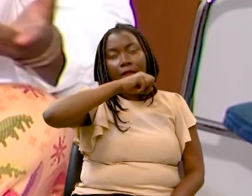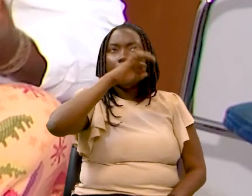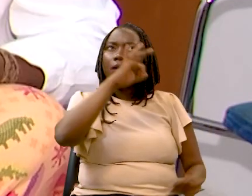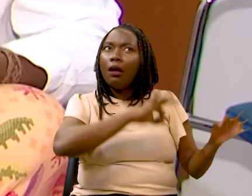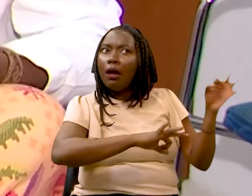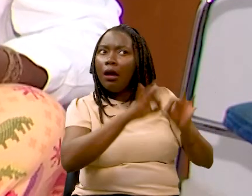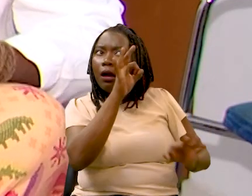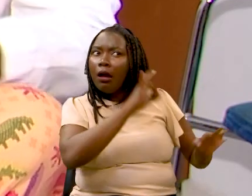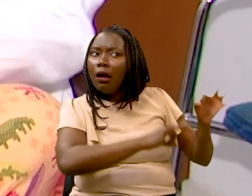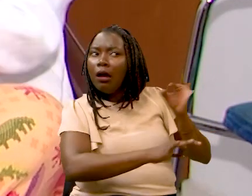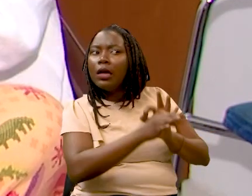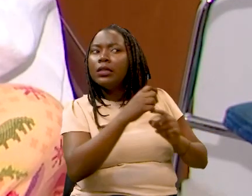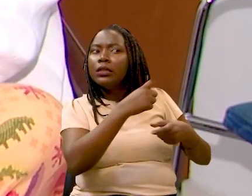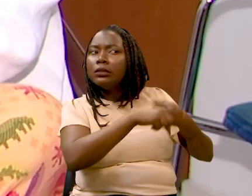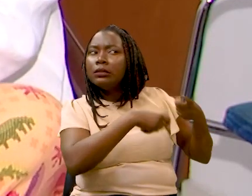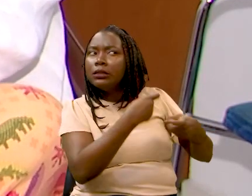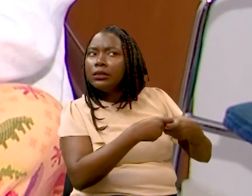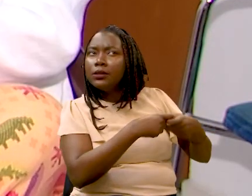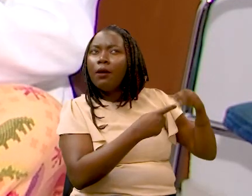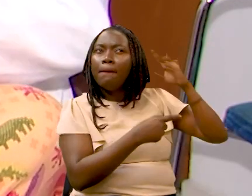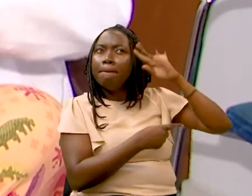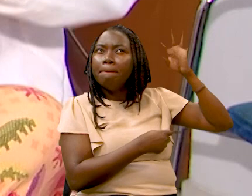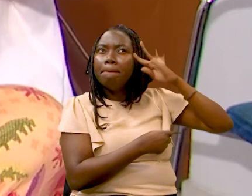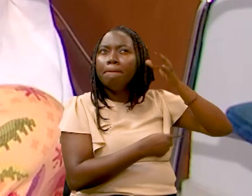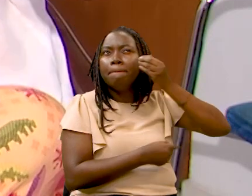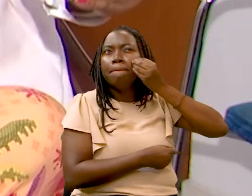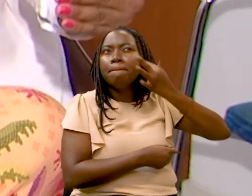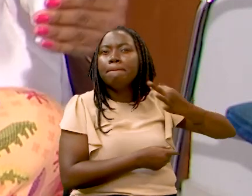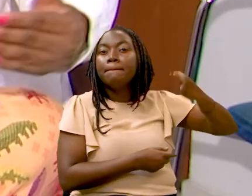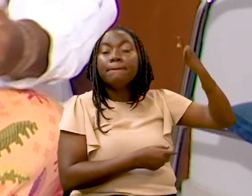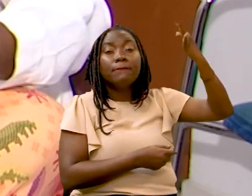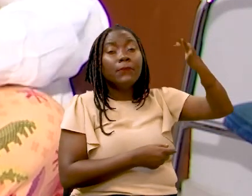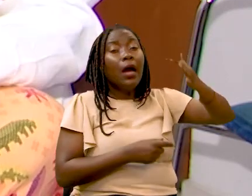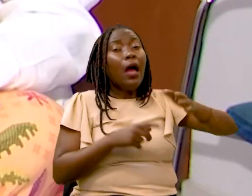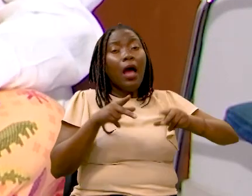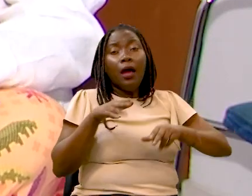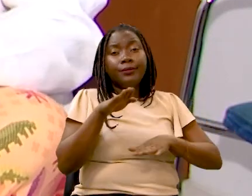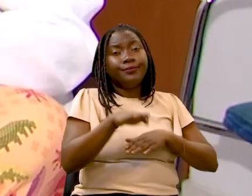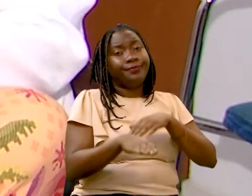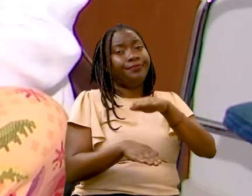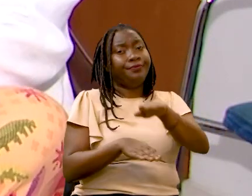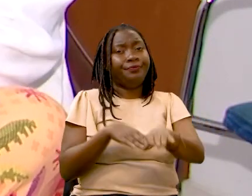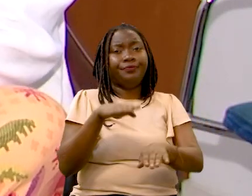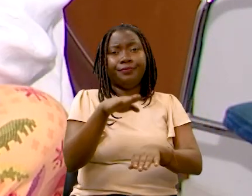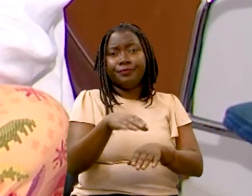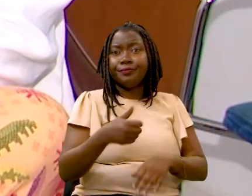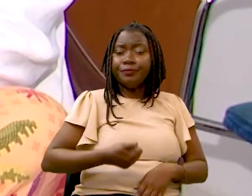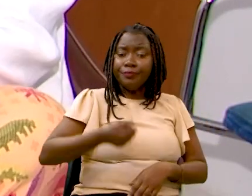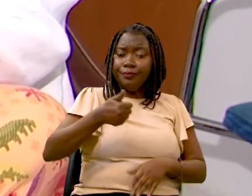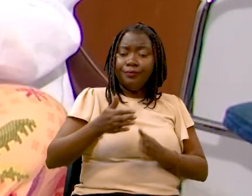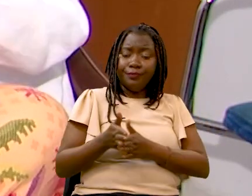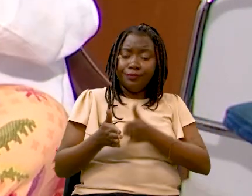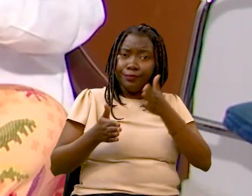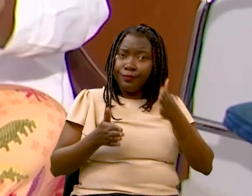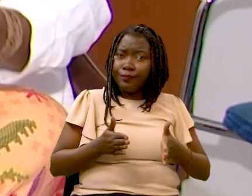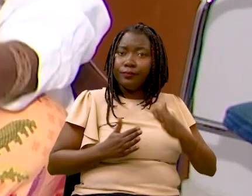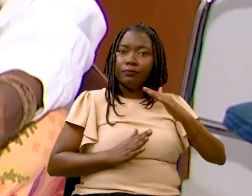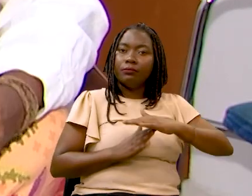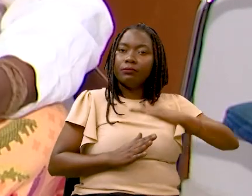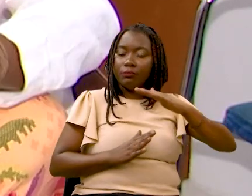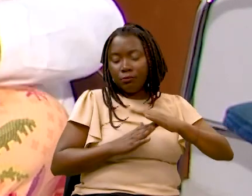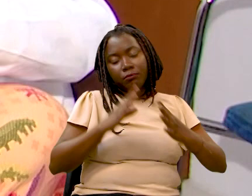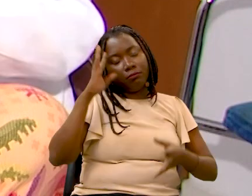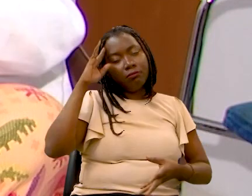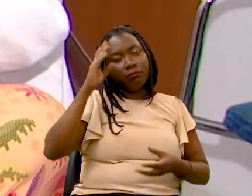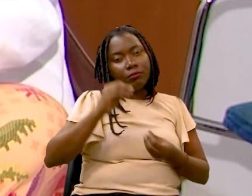esse conhecimento, por exemplo, de planejar o negócio, de tentar pensar o futuro. Então são passos, né? Eu entendo que no primeiro